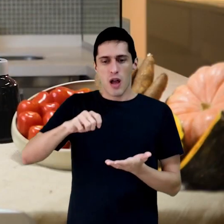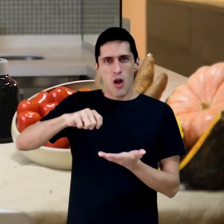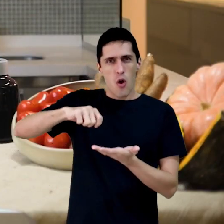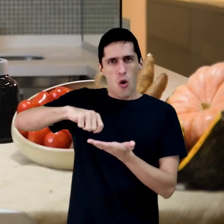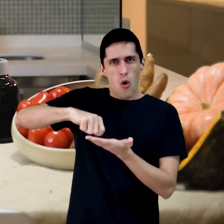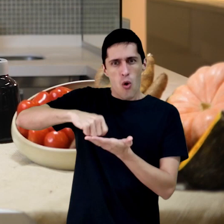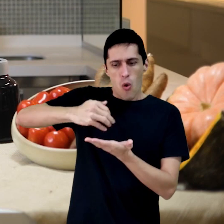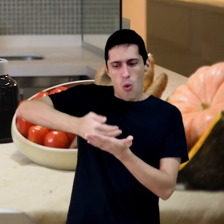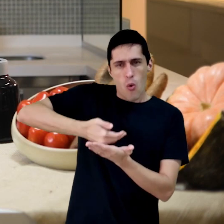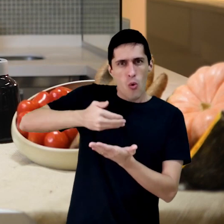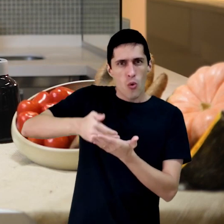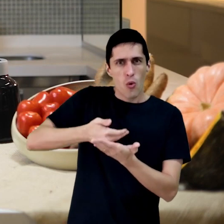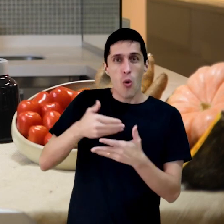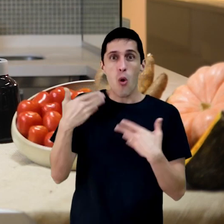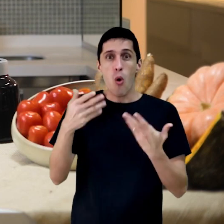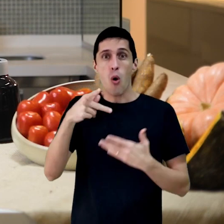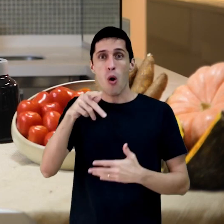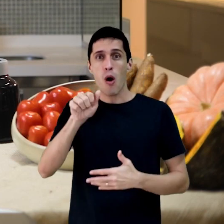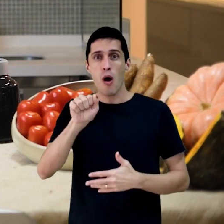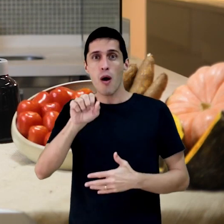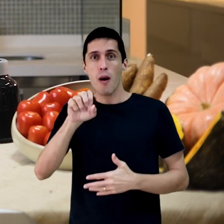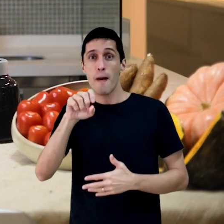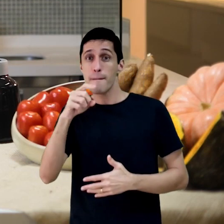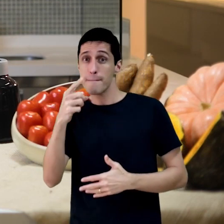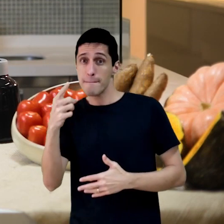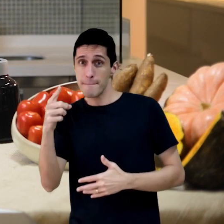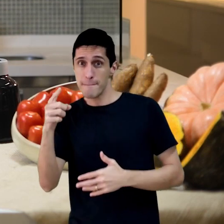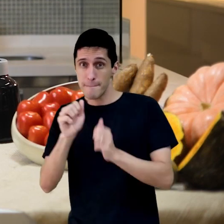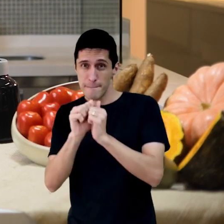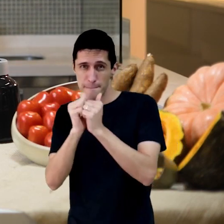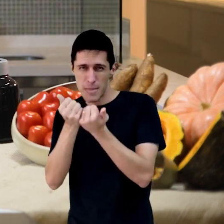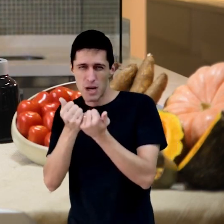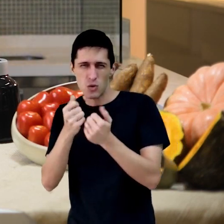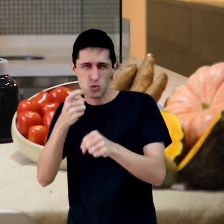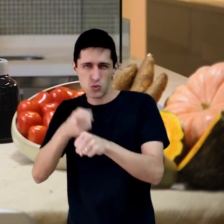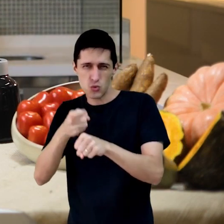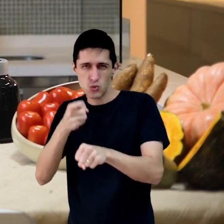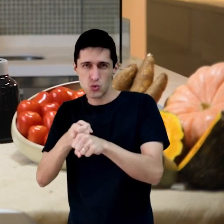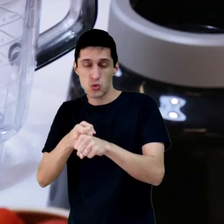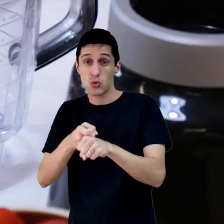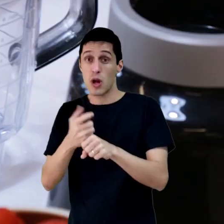casa para auxiliar aqui na hora de bater aqui no liquidificador.